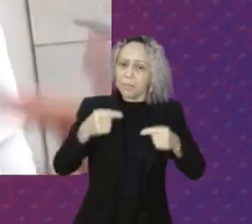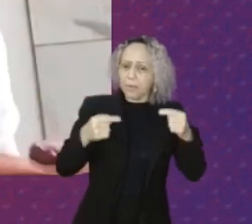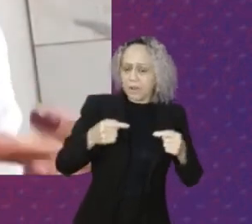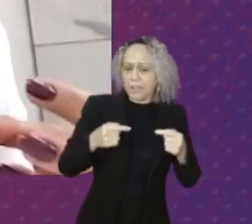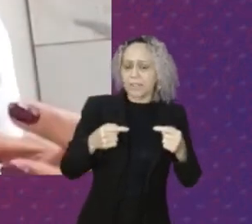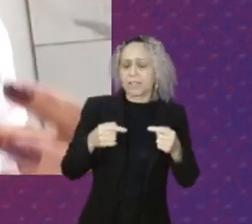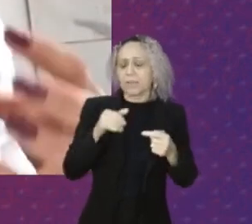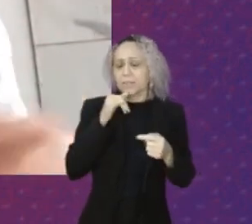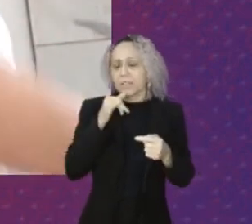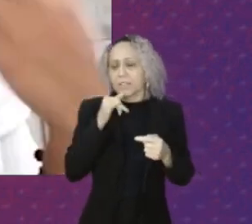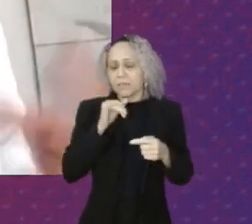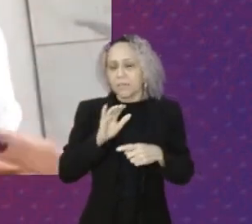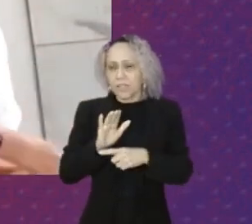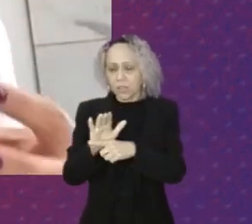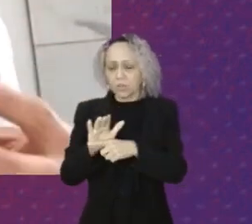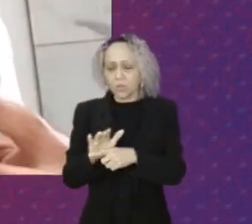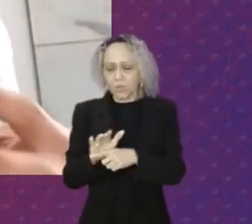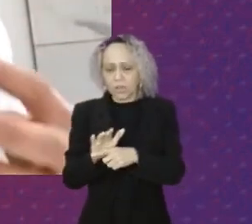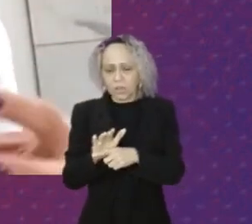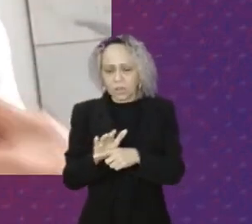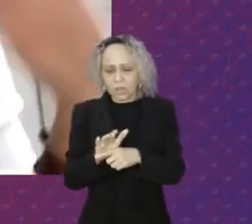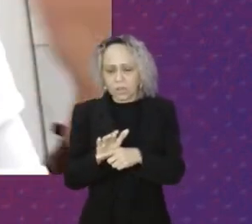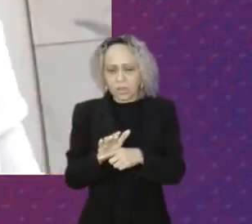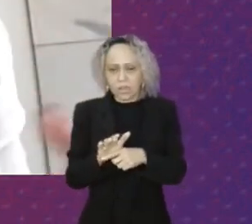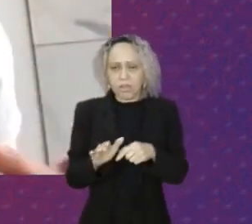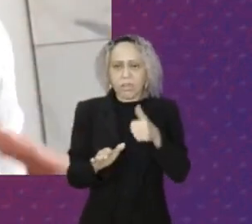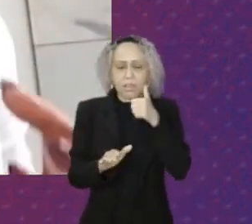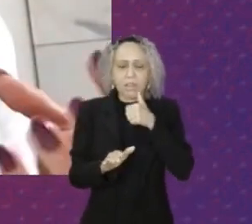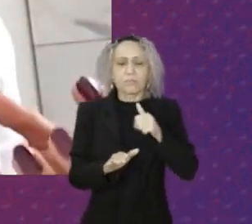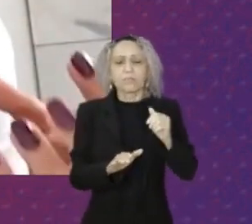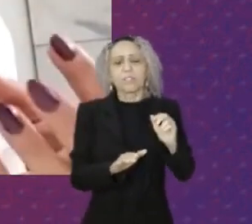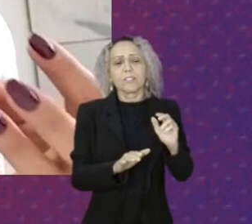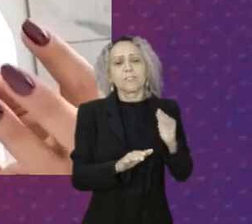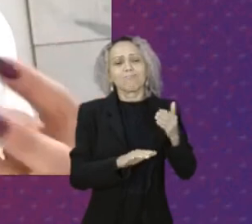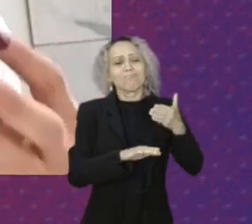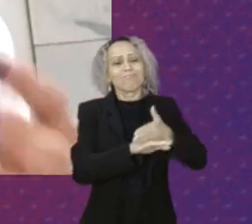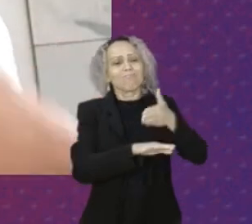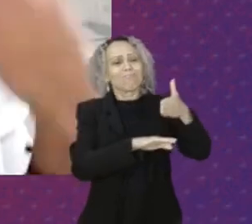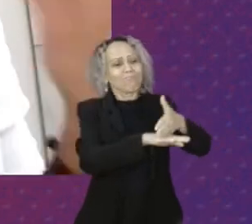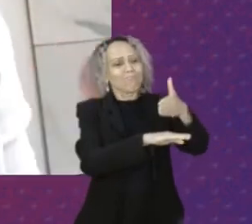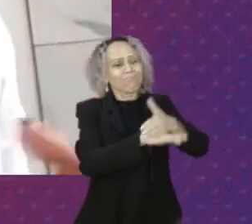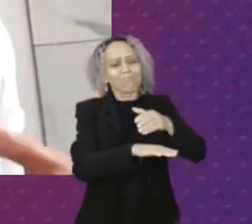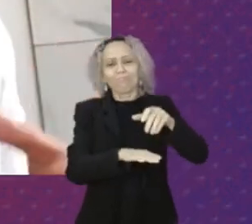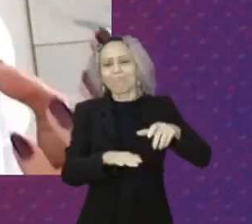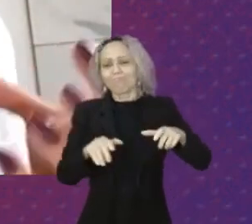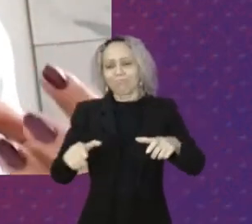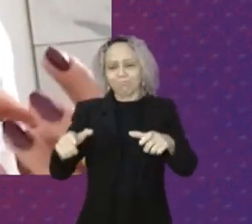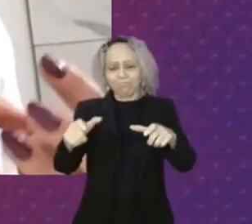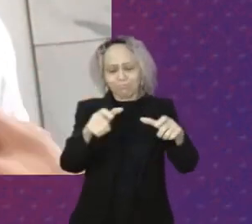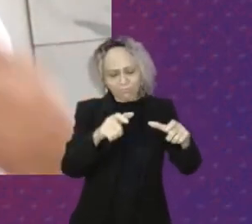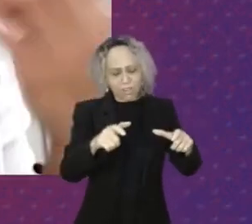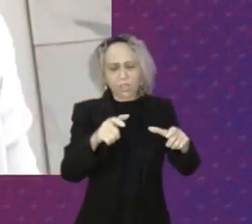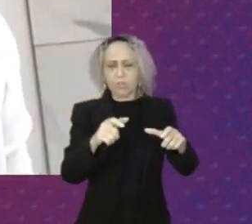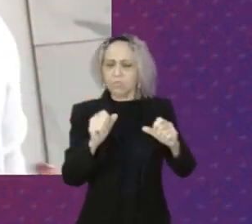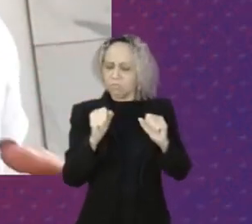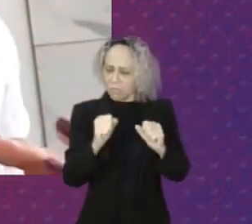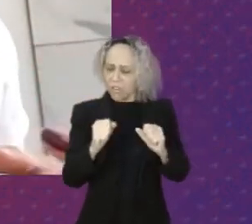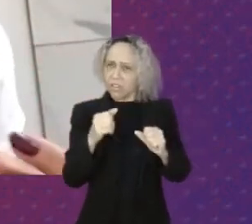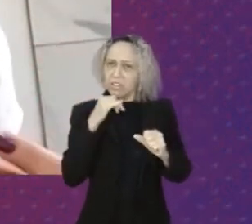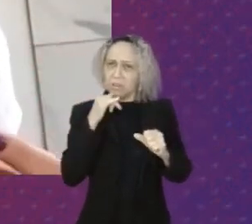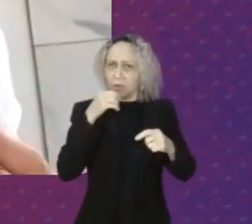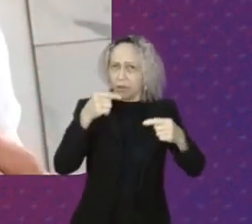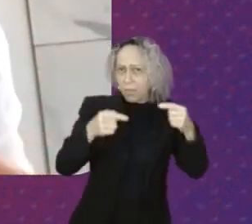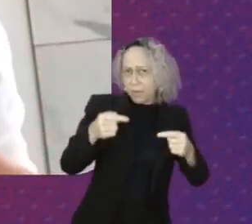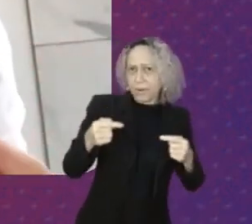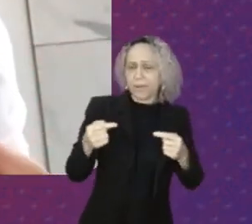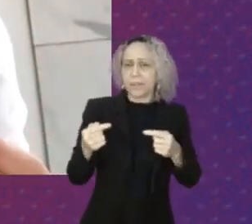à ampliação das mulheres nos espaços de poder, né, sejam eles espaços eleitorais,